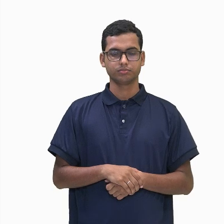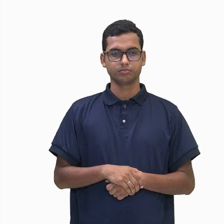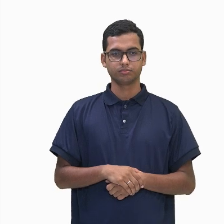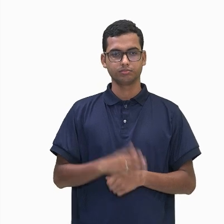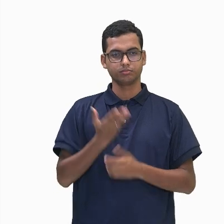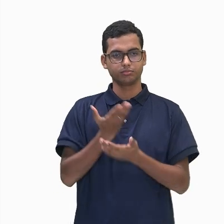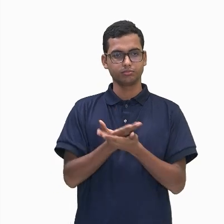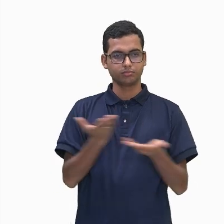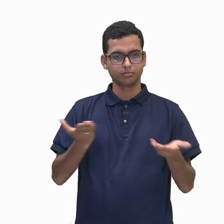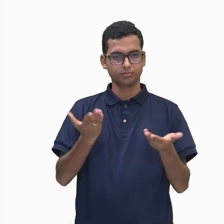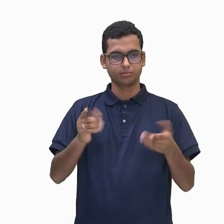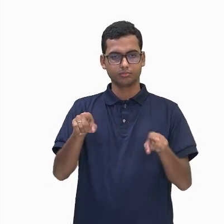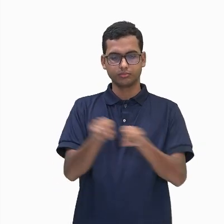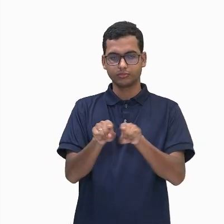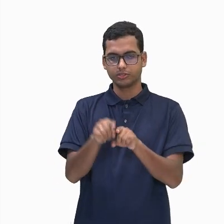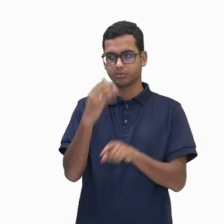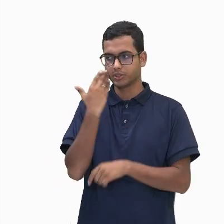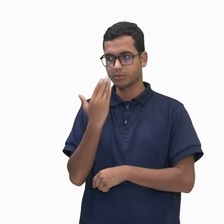Objeto de conhecimento,